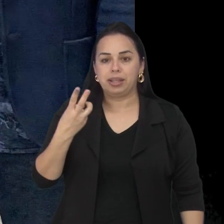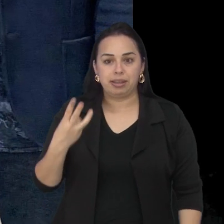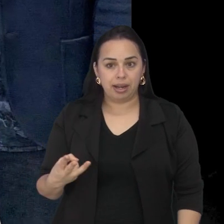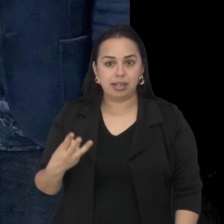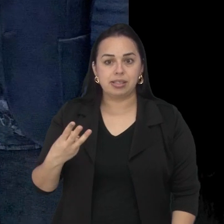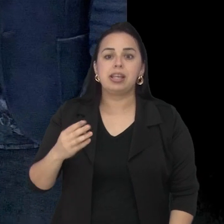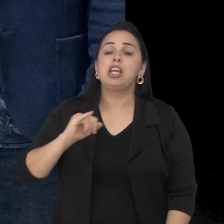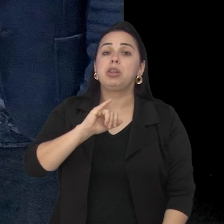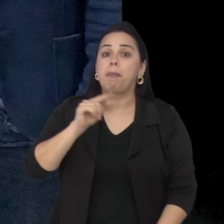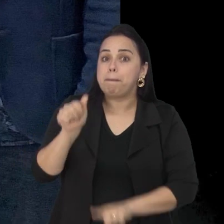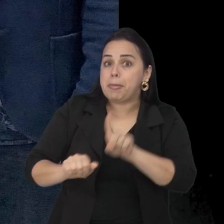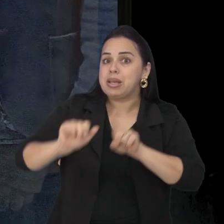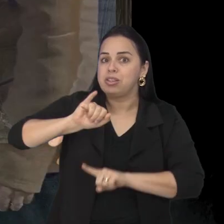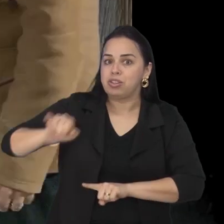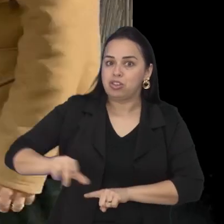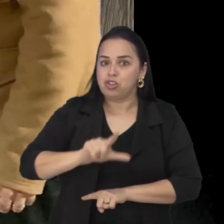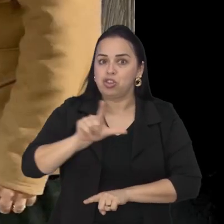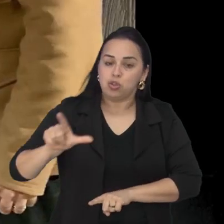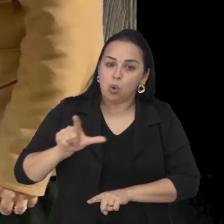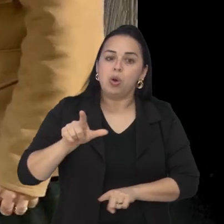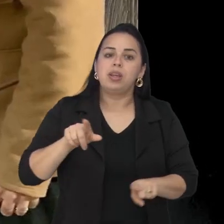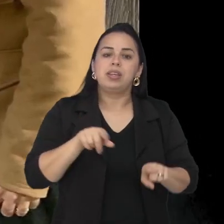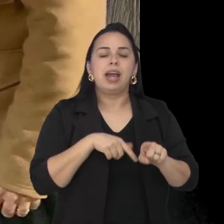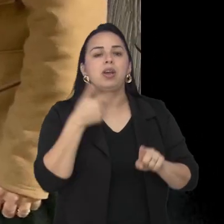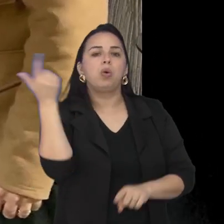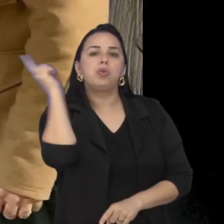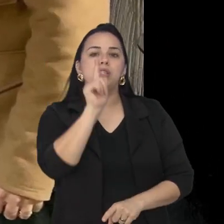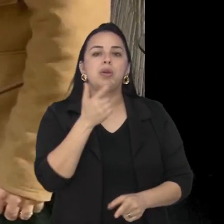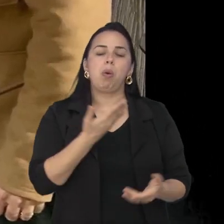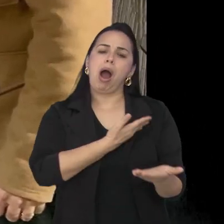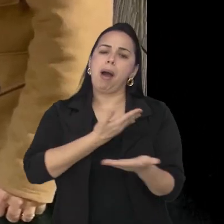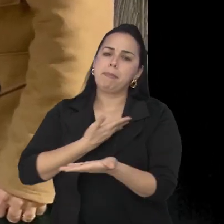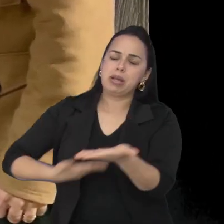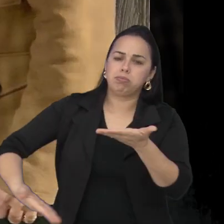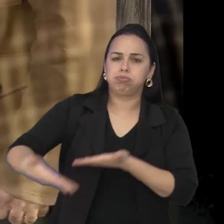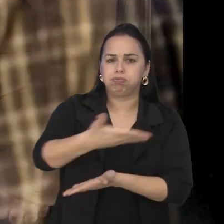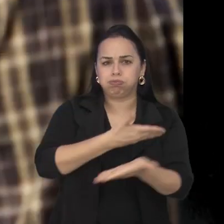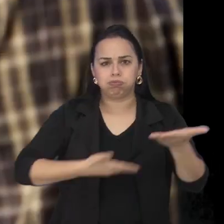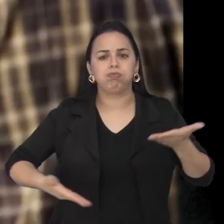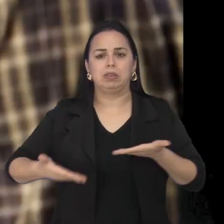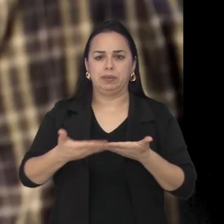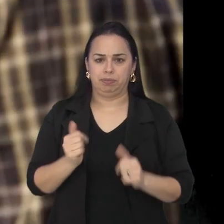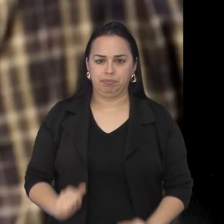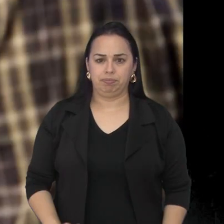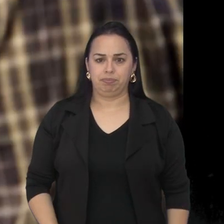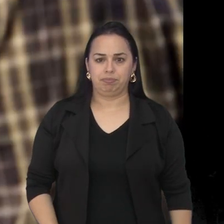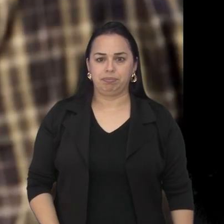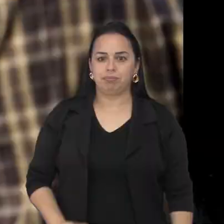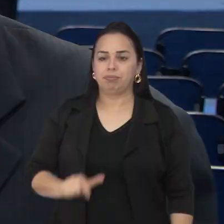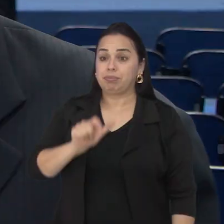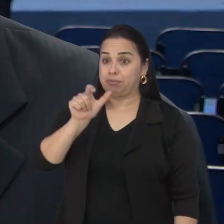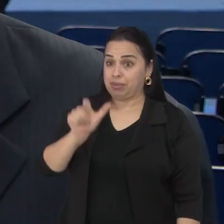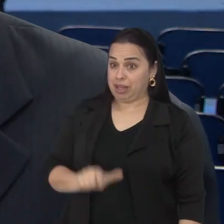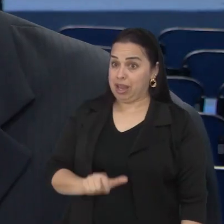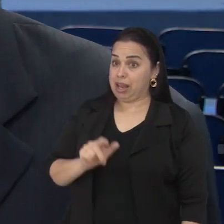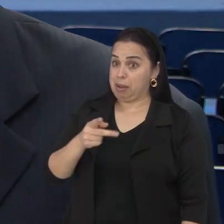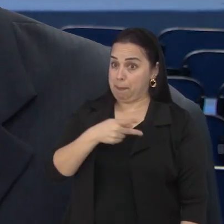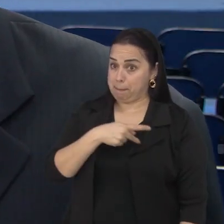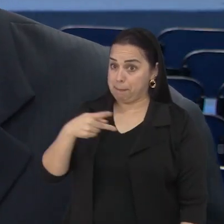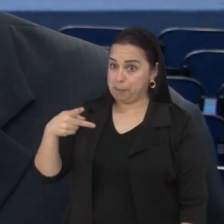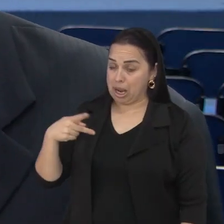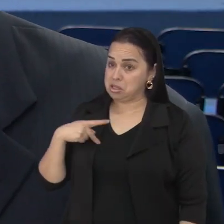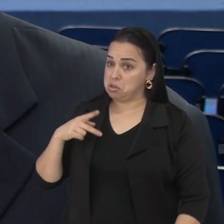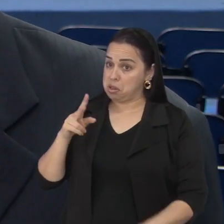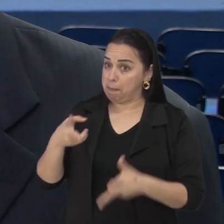2013, onde coleciona amigos que enalteceram a concessão do título de cidadão joseense ao pastor. E quando você vê um